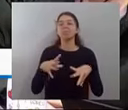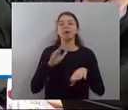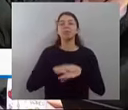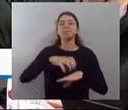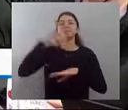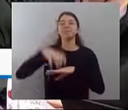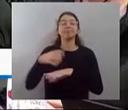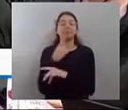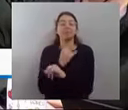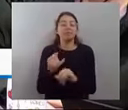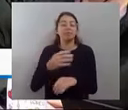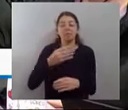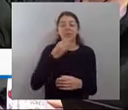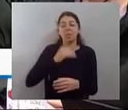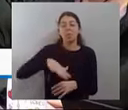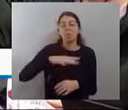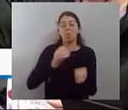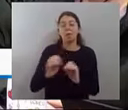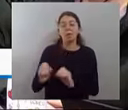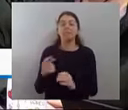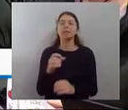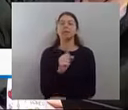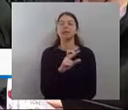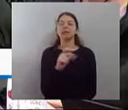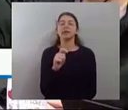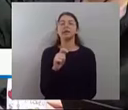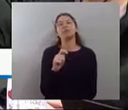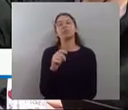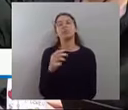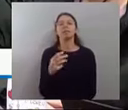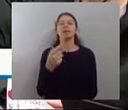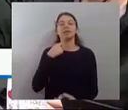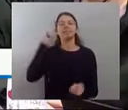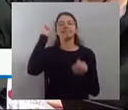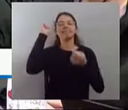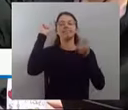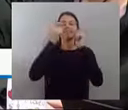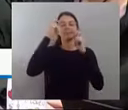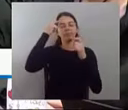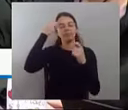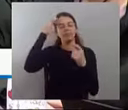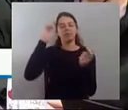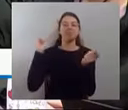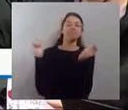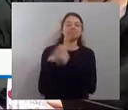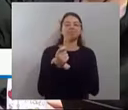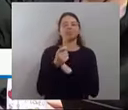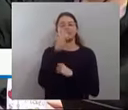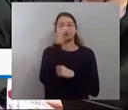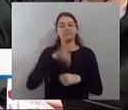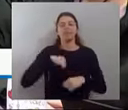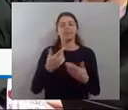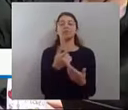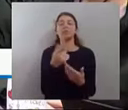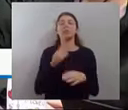É esta mais uma proposta de greenwashing para dizer que somos um município na vanguarda de qualquer coisa, sabe-se lá o quê? Muito